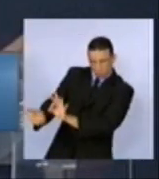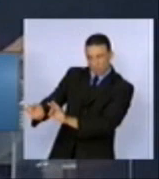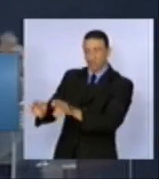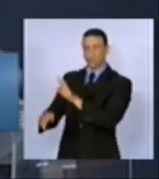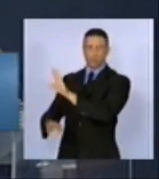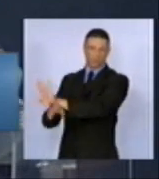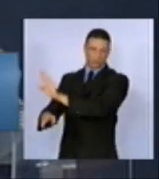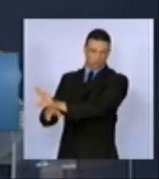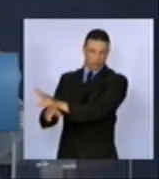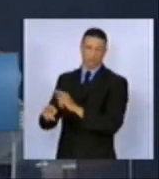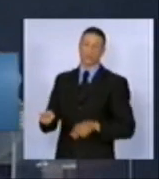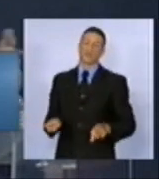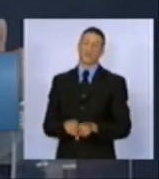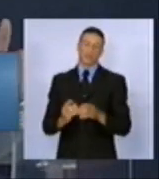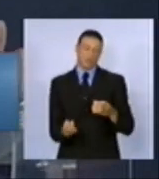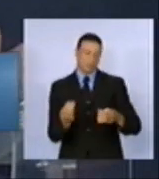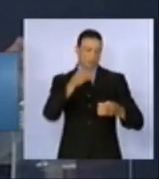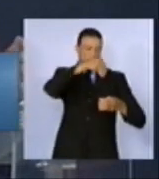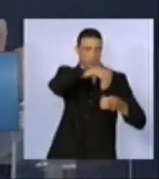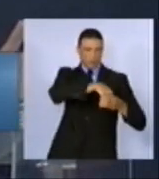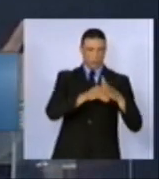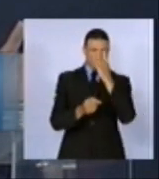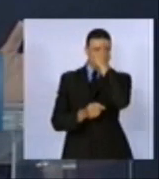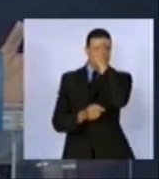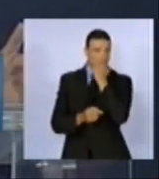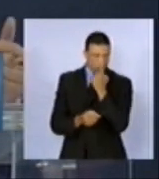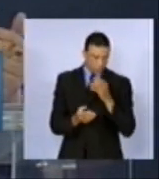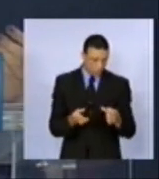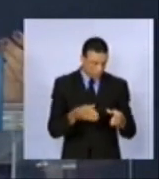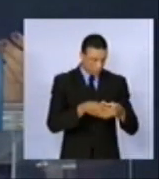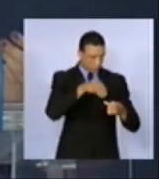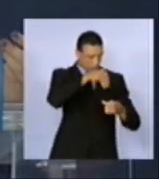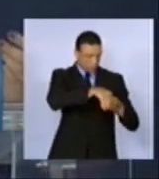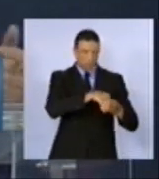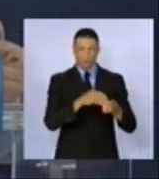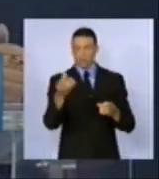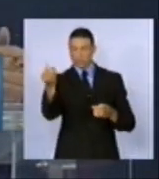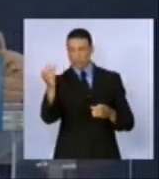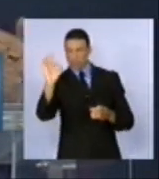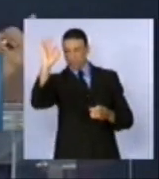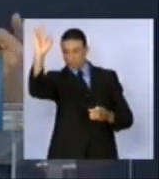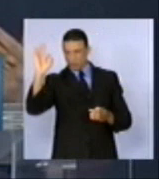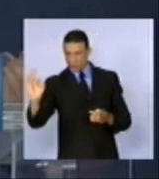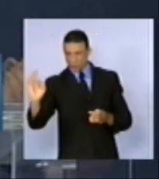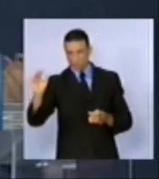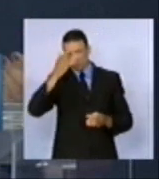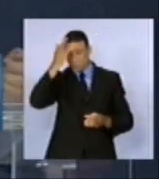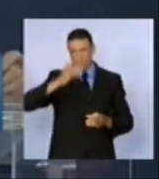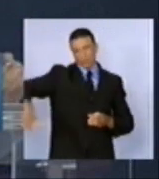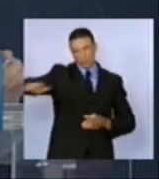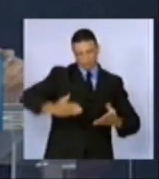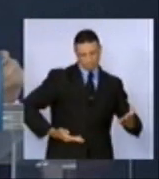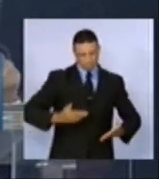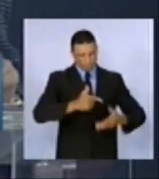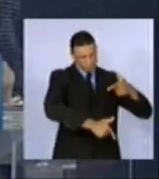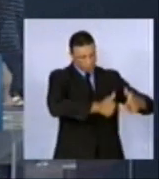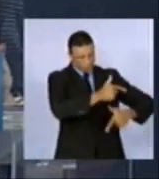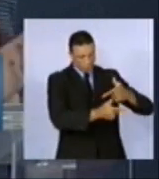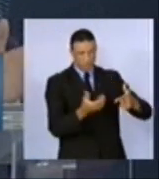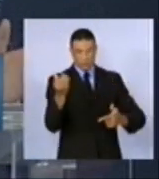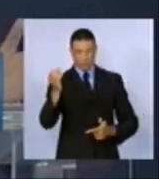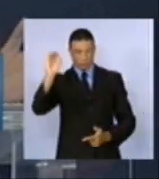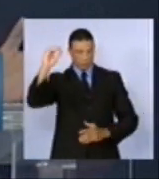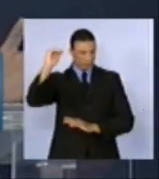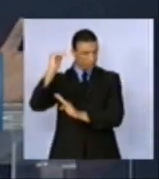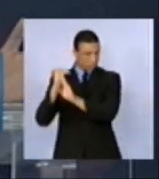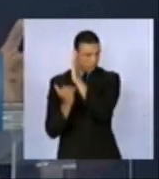ainda dentro do perfil hoje a cana de açúcar ela representa mais de 60% da renda dos produtores né E então